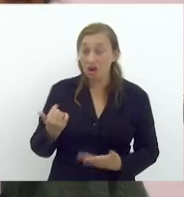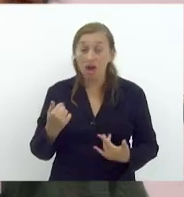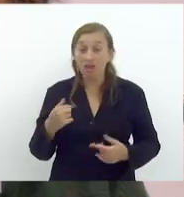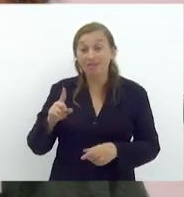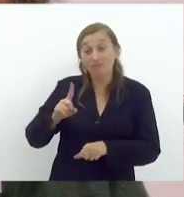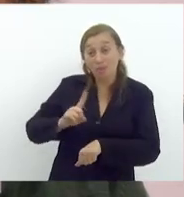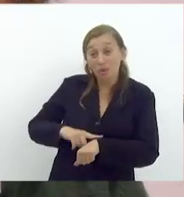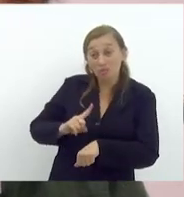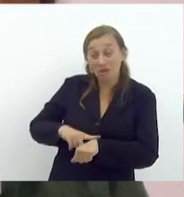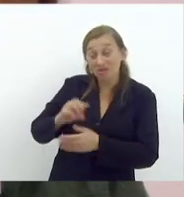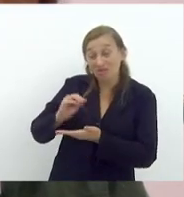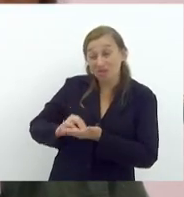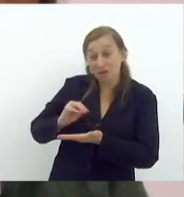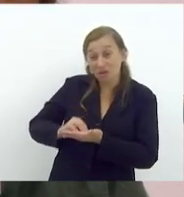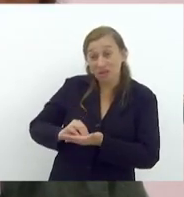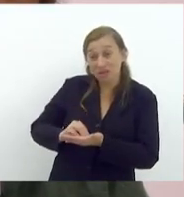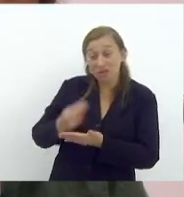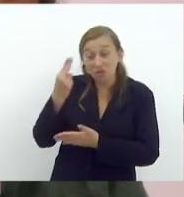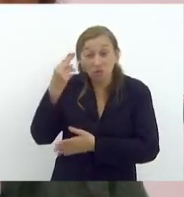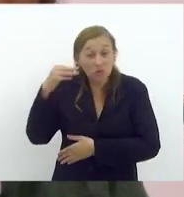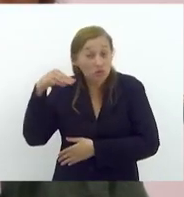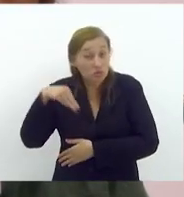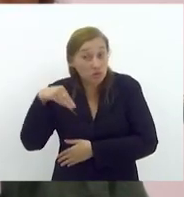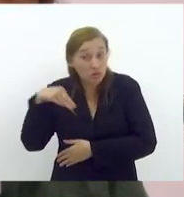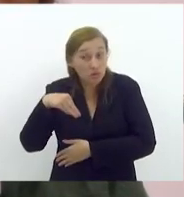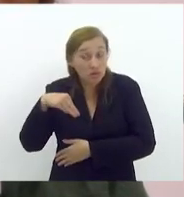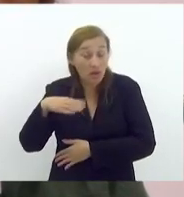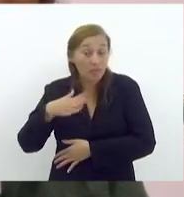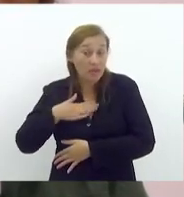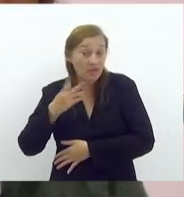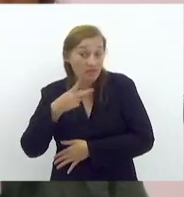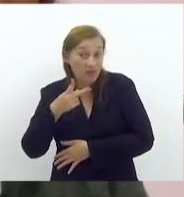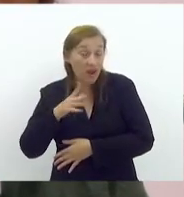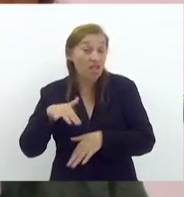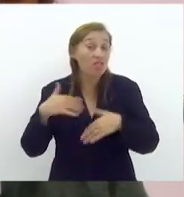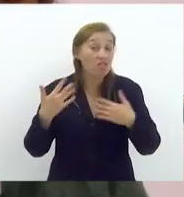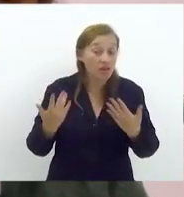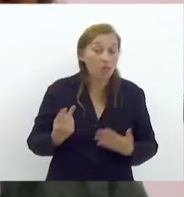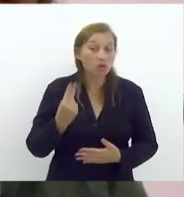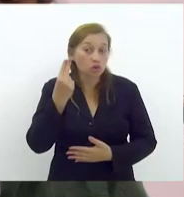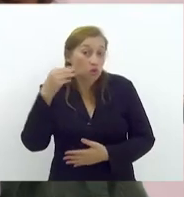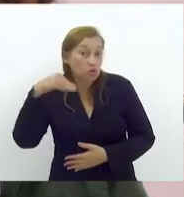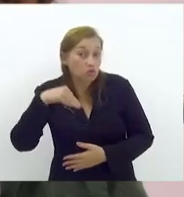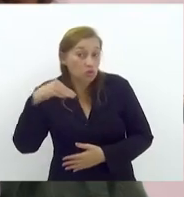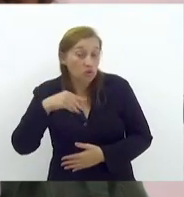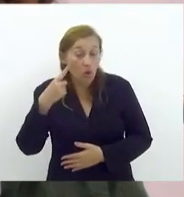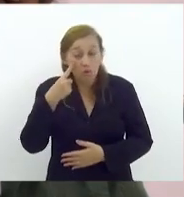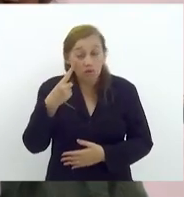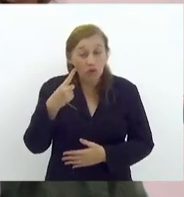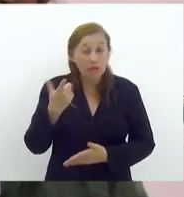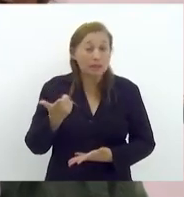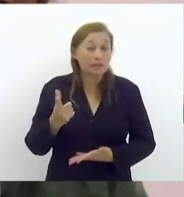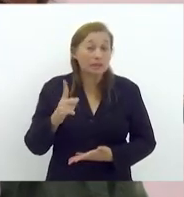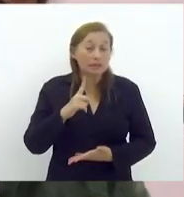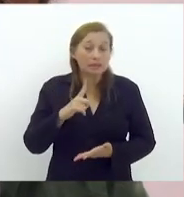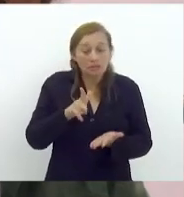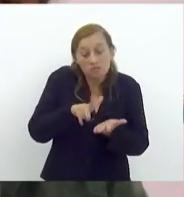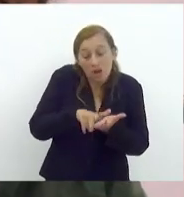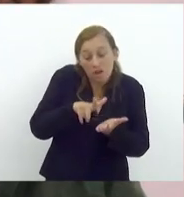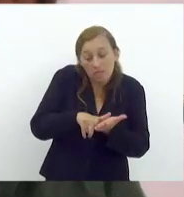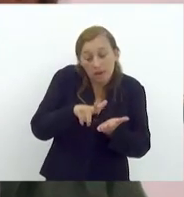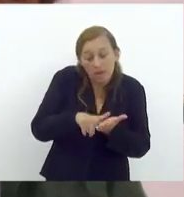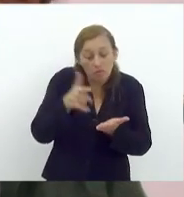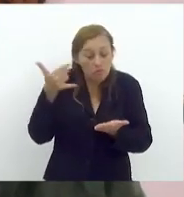momento faltava exatamente dois minutos para a minha fala daí em dois minutos eu vi que tinha uma um papel aqui